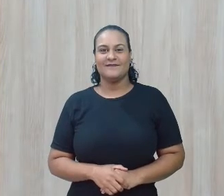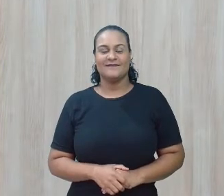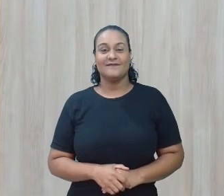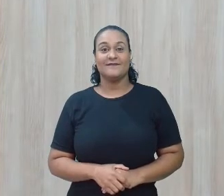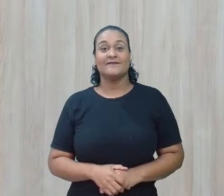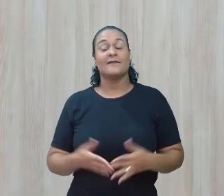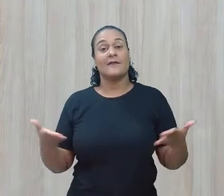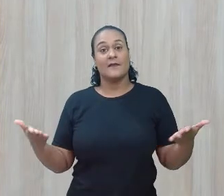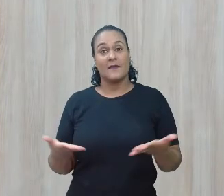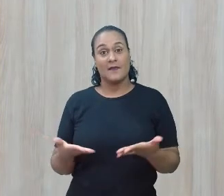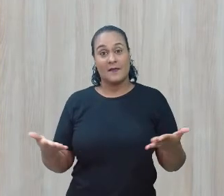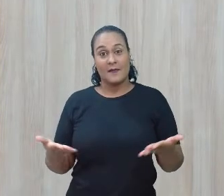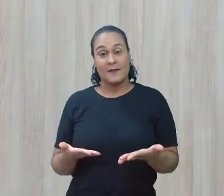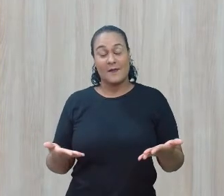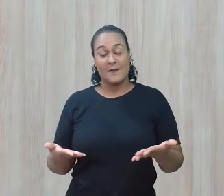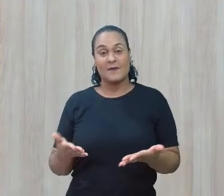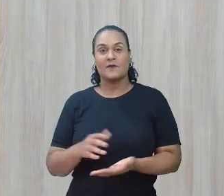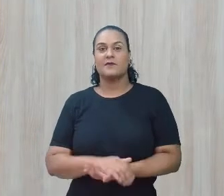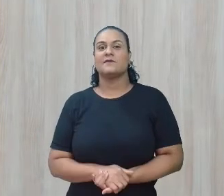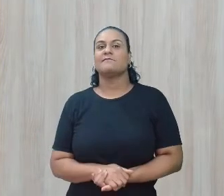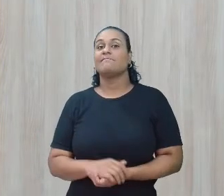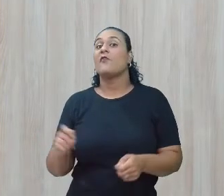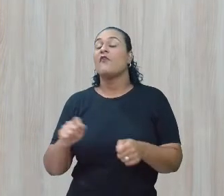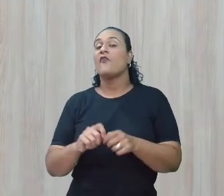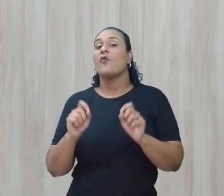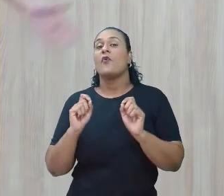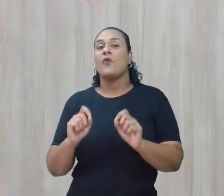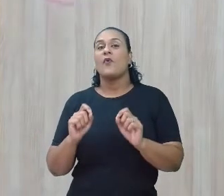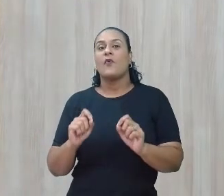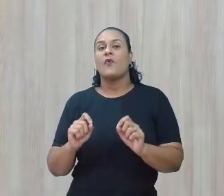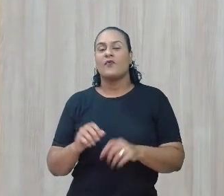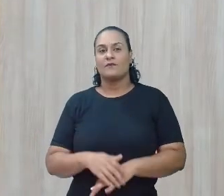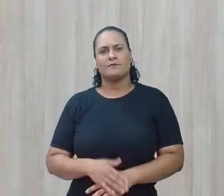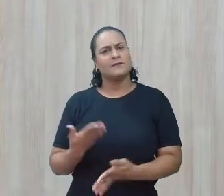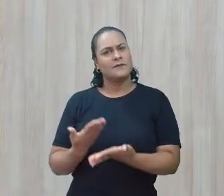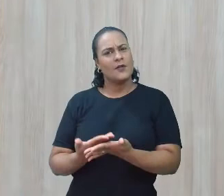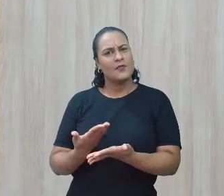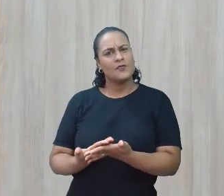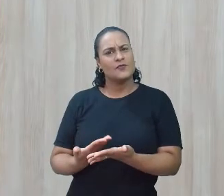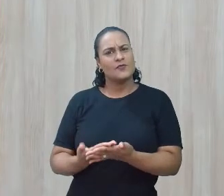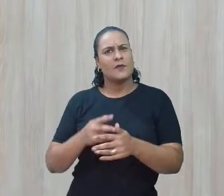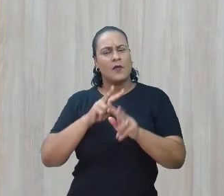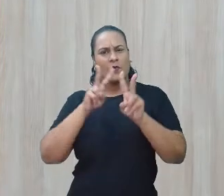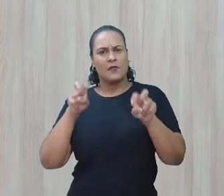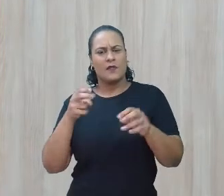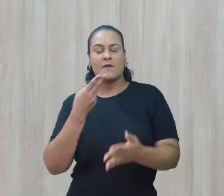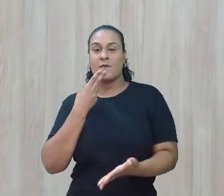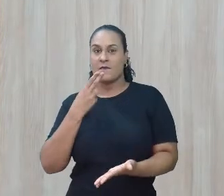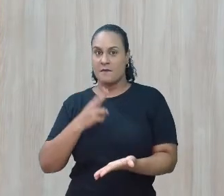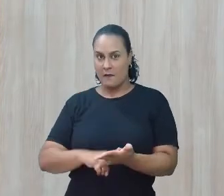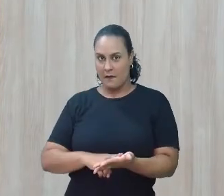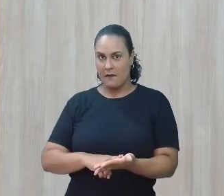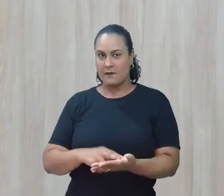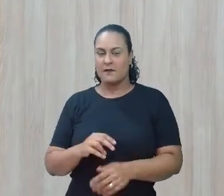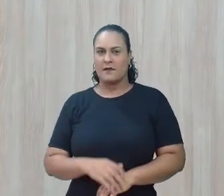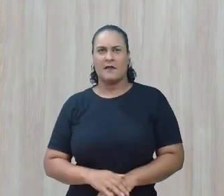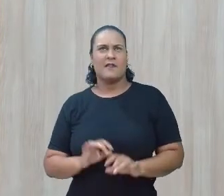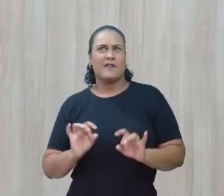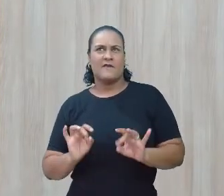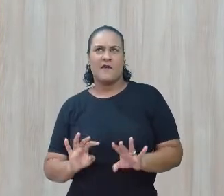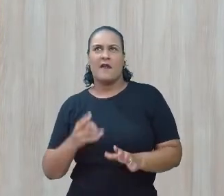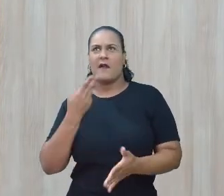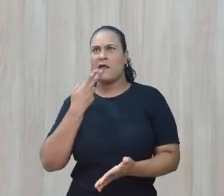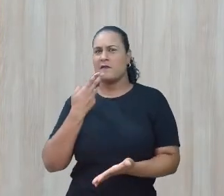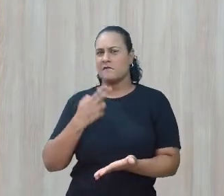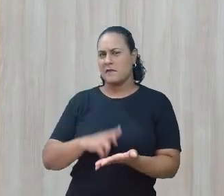E hoje, meus amores, vamos fazer o quê? Estudar um pouco mais sobre carta, mas a gente não vai ficar naquela de